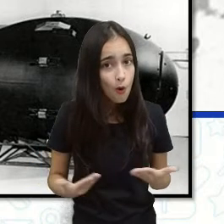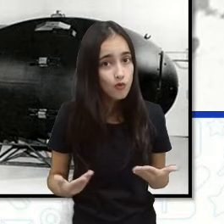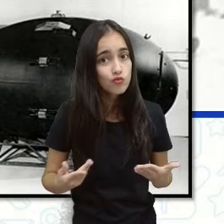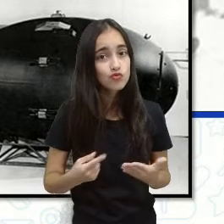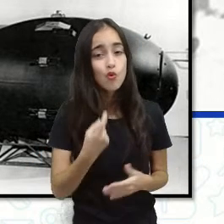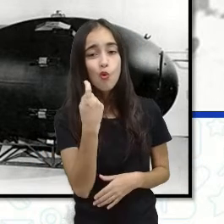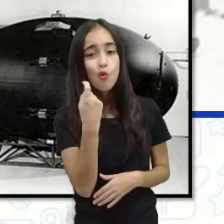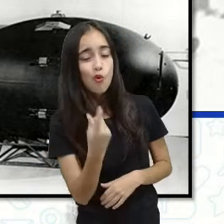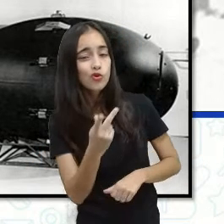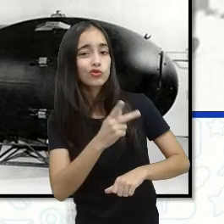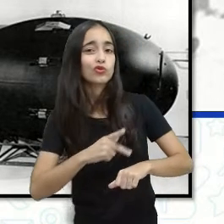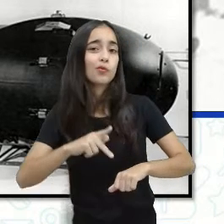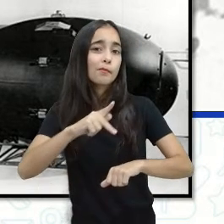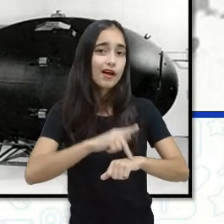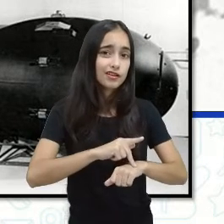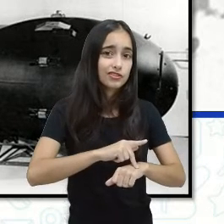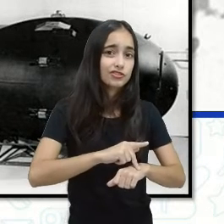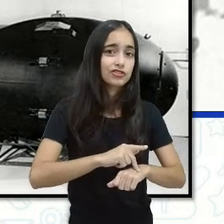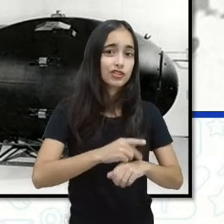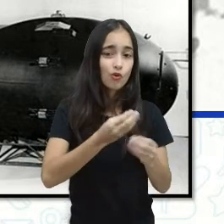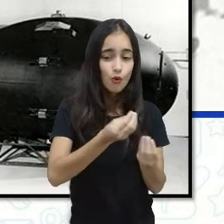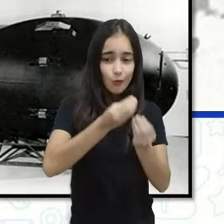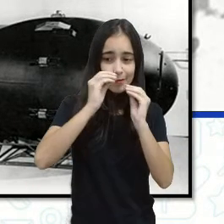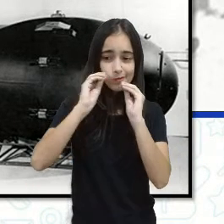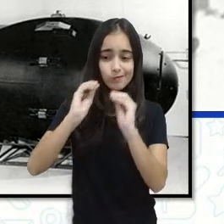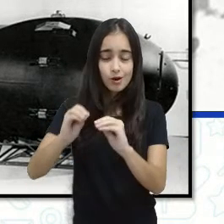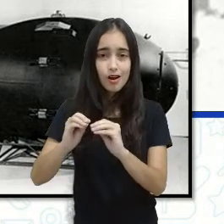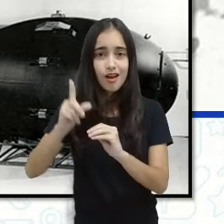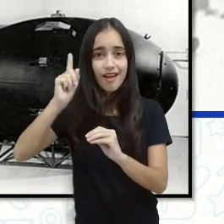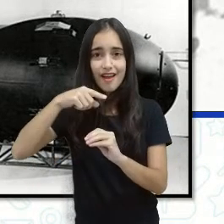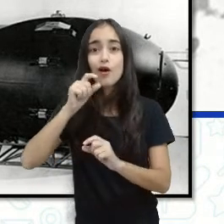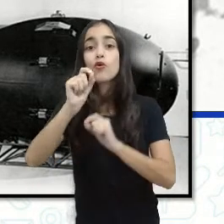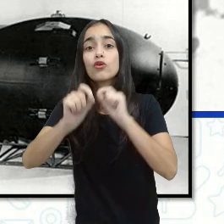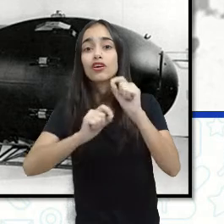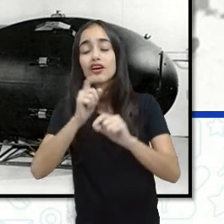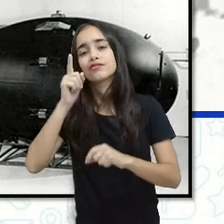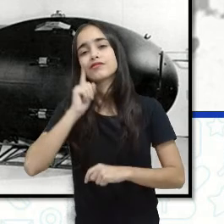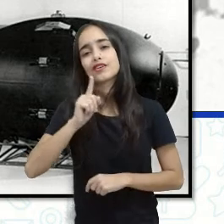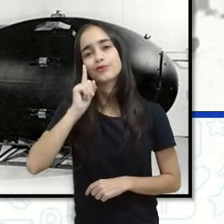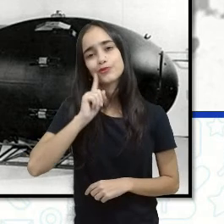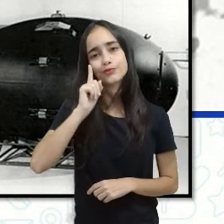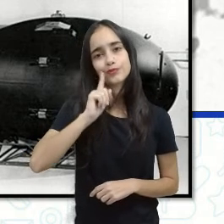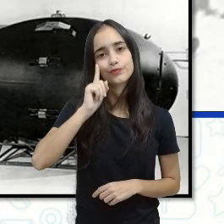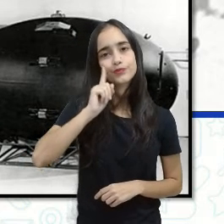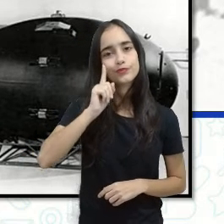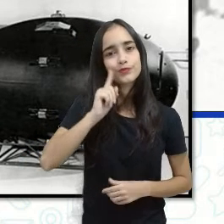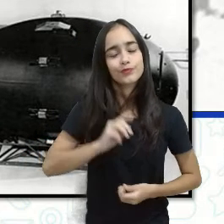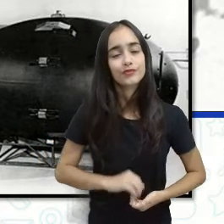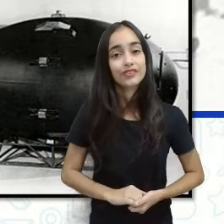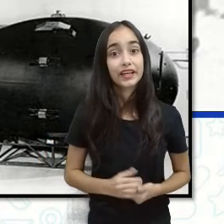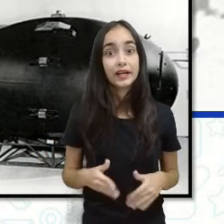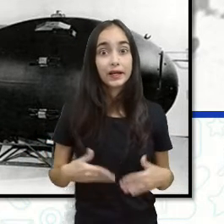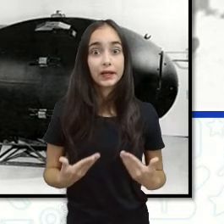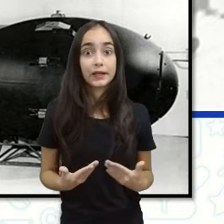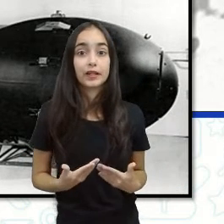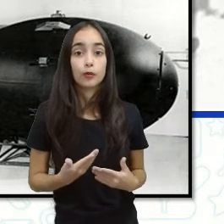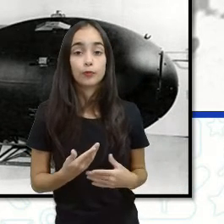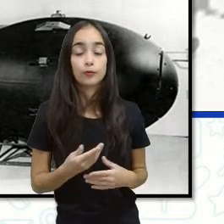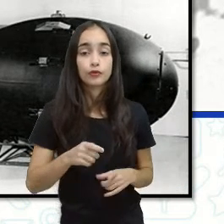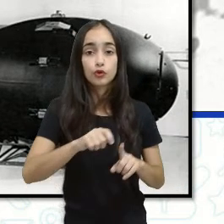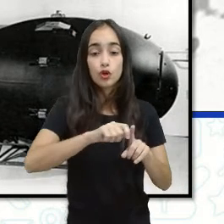né, sobre uma outra nação foi exatamente os Estados Unidos, né? Então, em 6 de agosto,